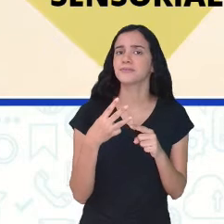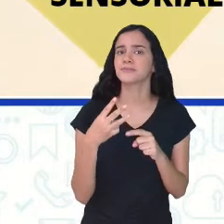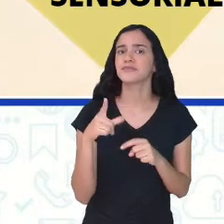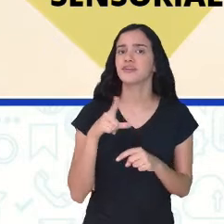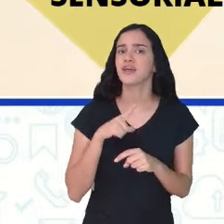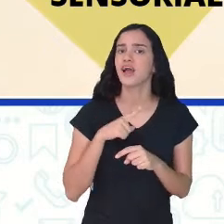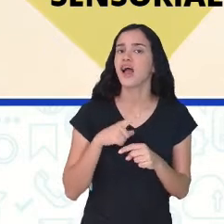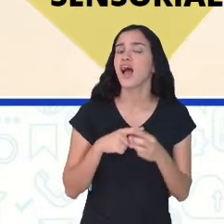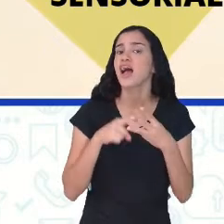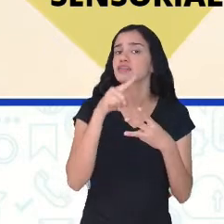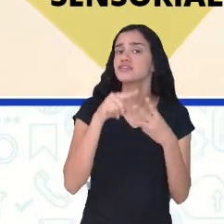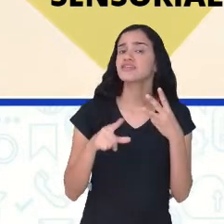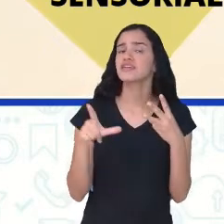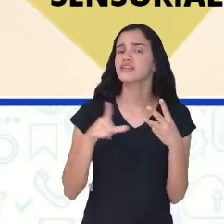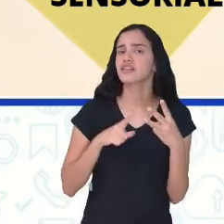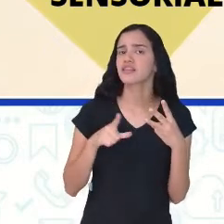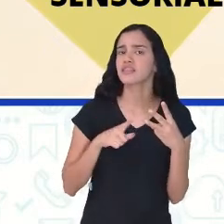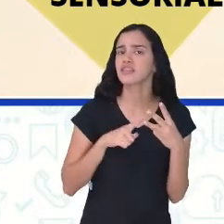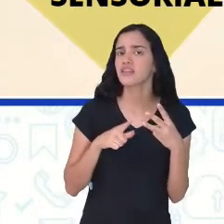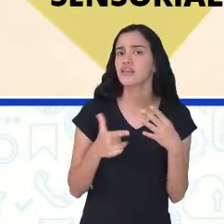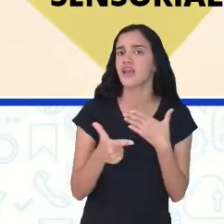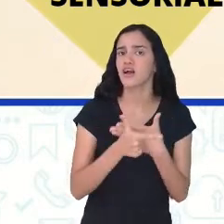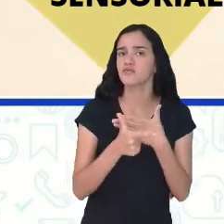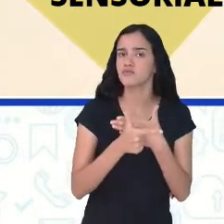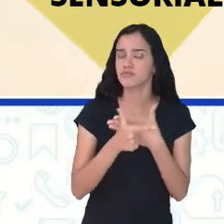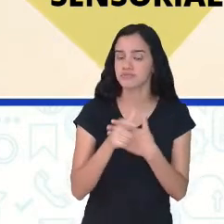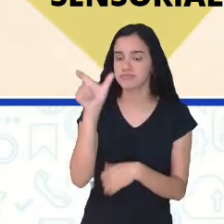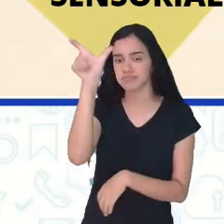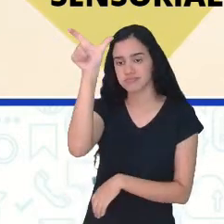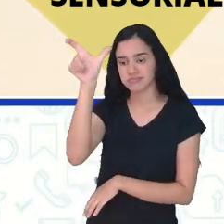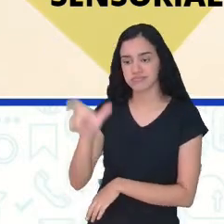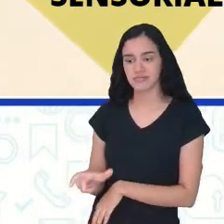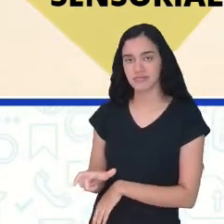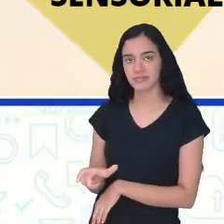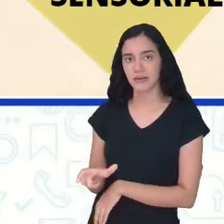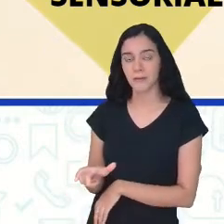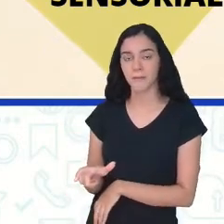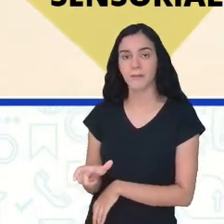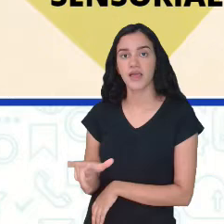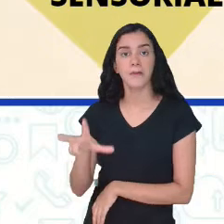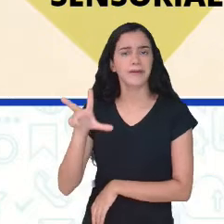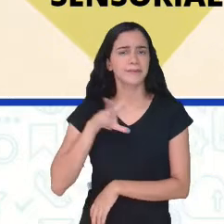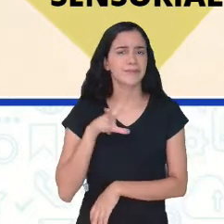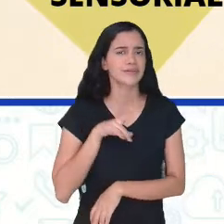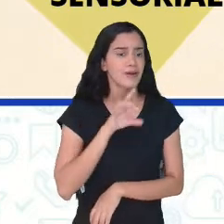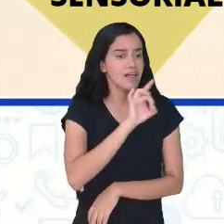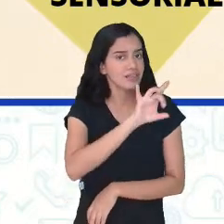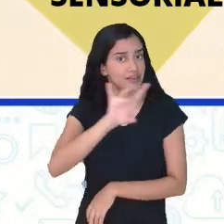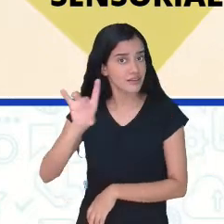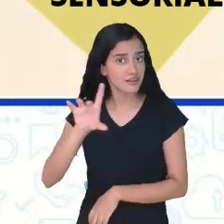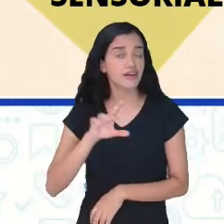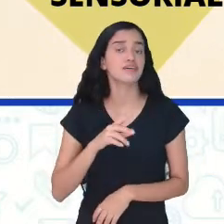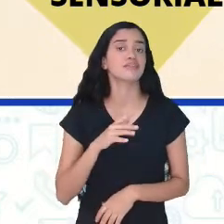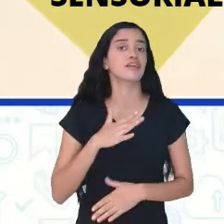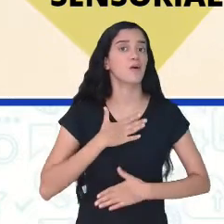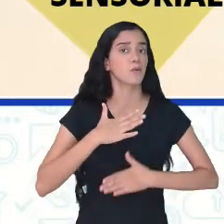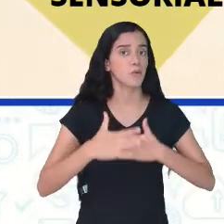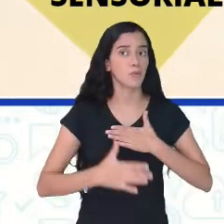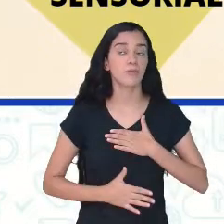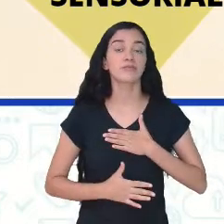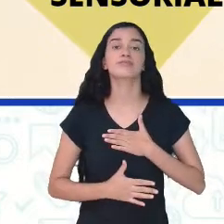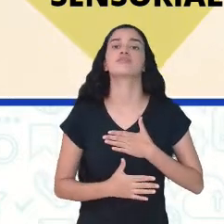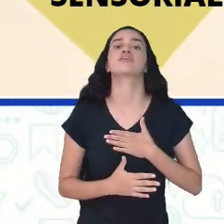uma função em relação ao indivíduo, né? É bem particular de cada corpo. Então, a função